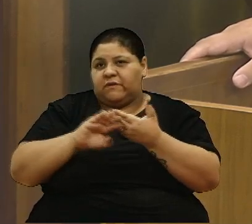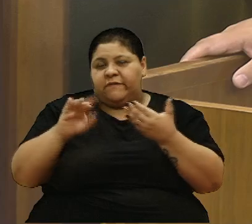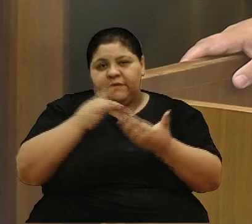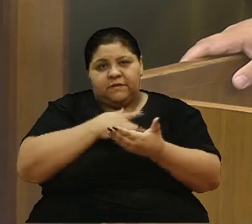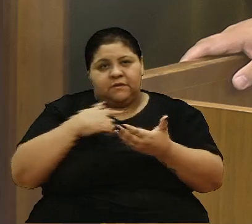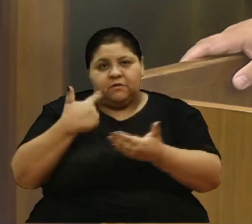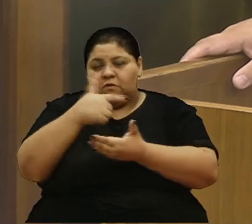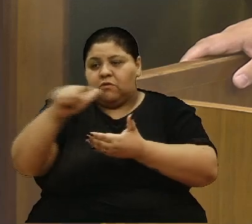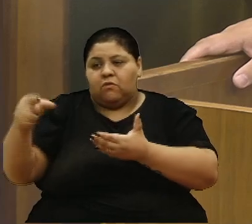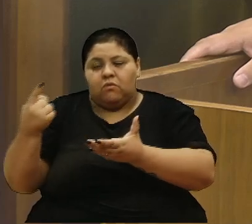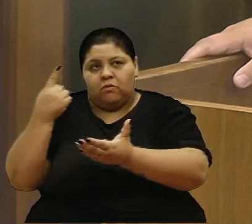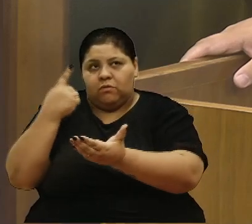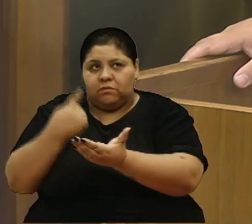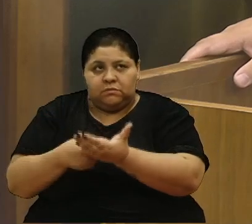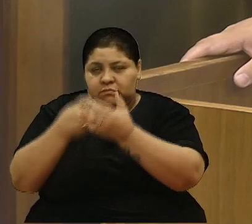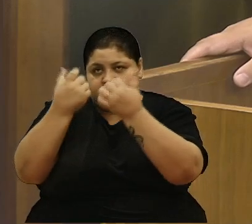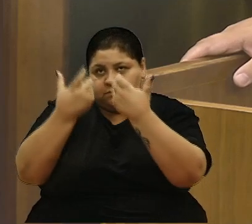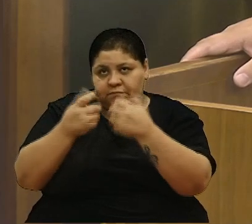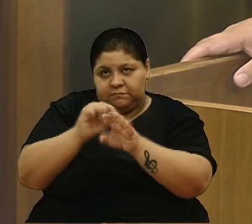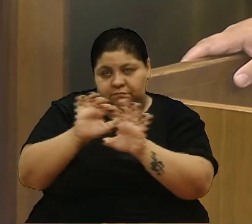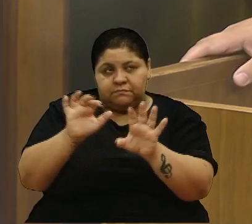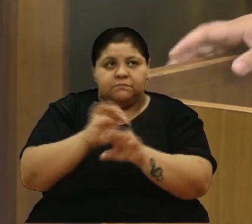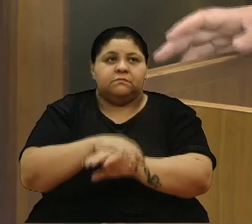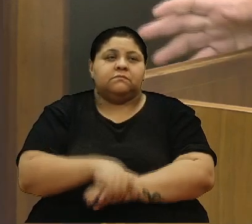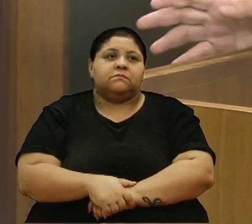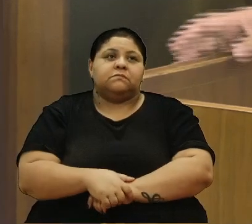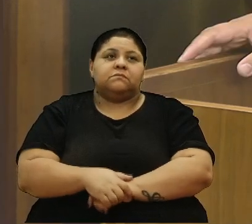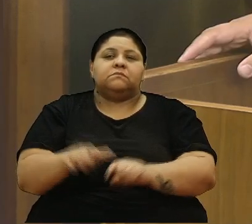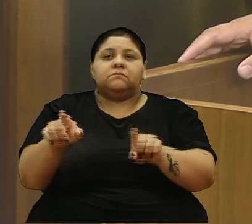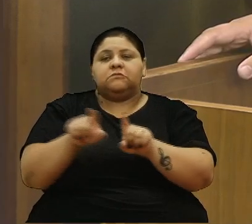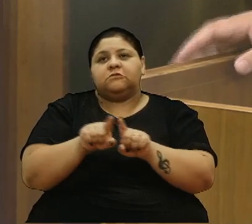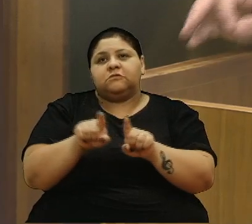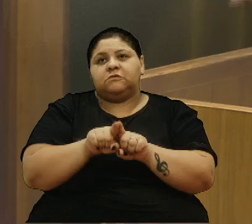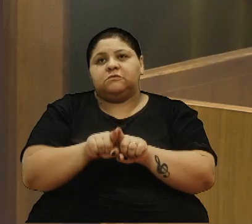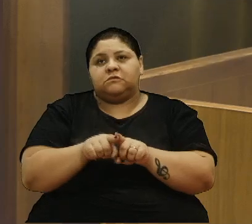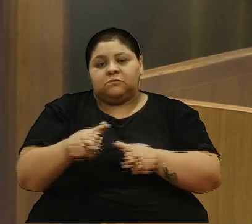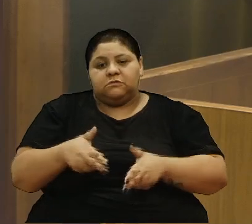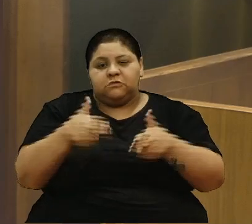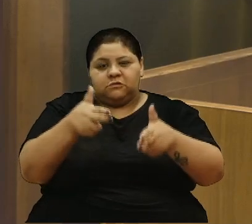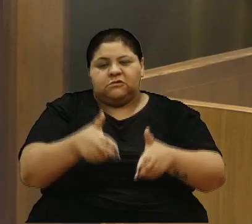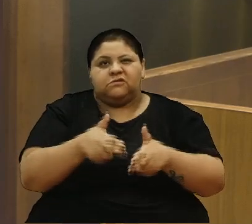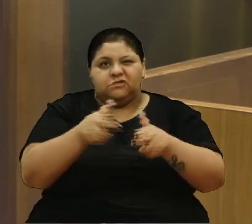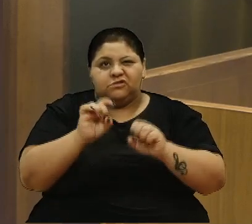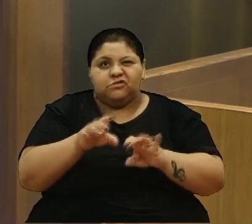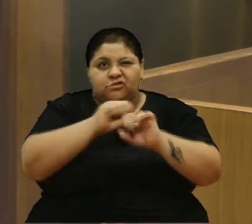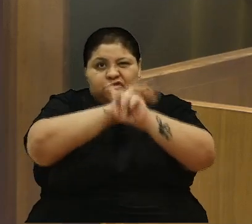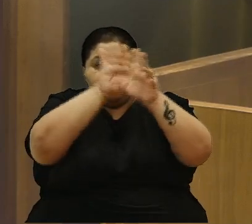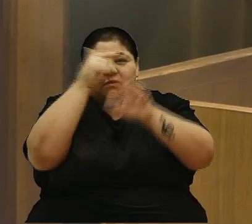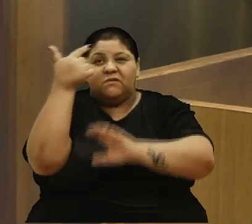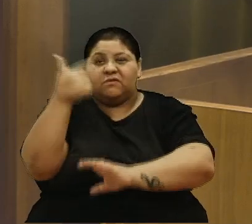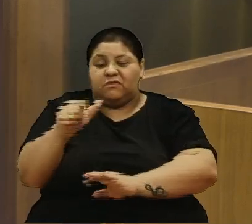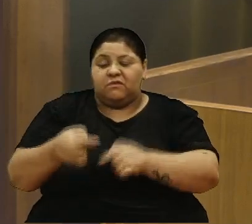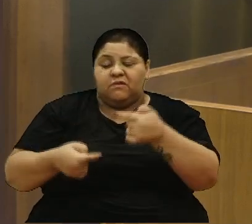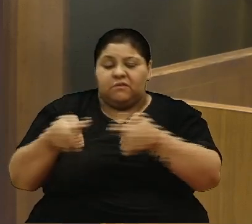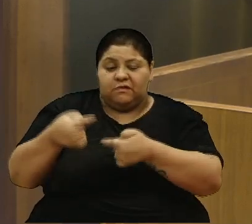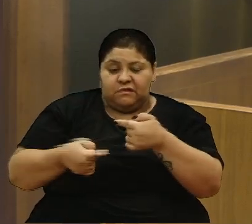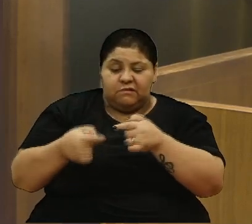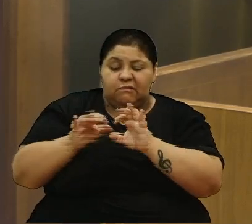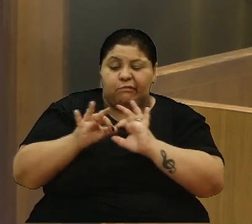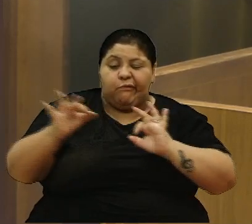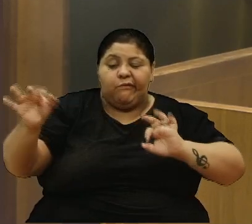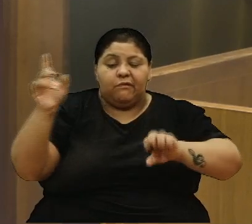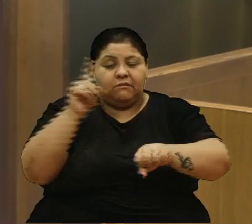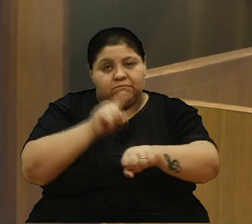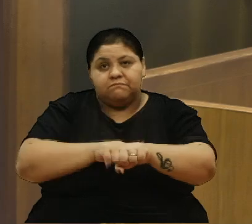outro compromisso justificado. E também a questão do trem ali, só para pontuar, mais uma vez, que foi debatido por longo tempo